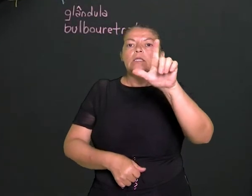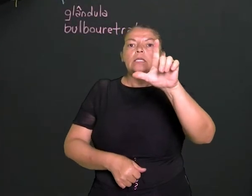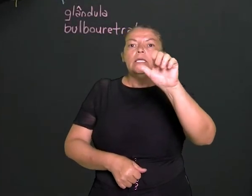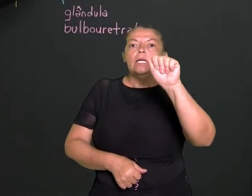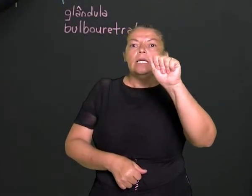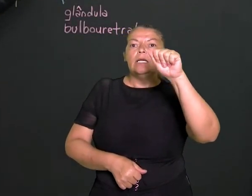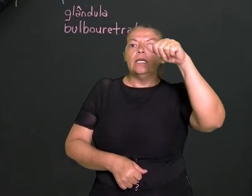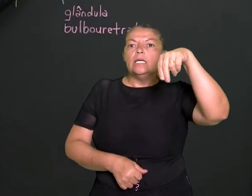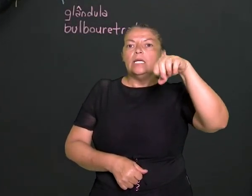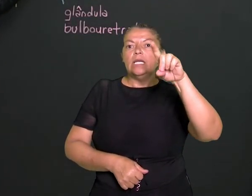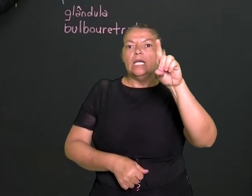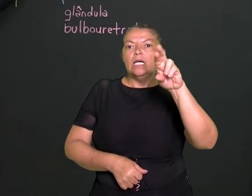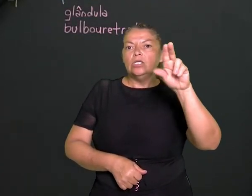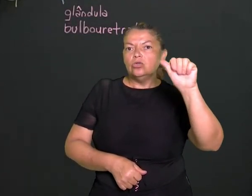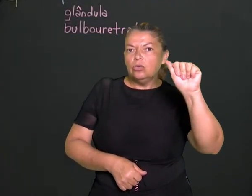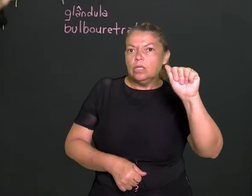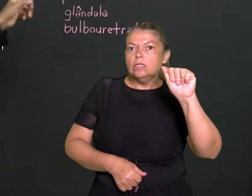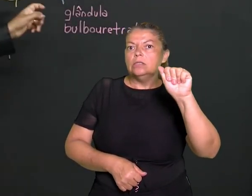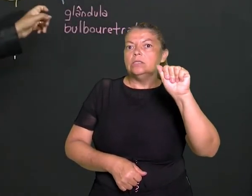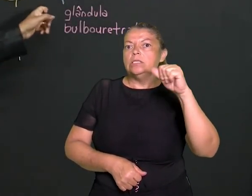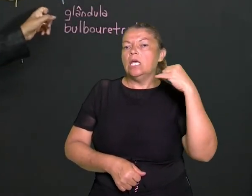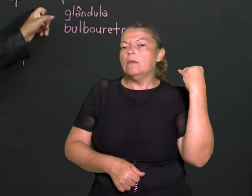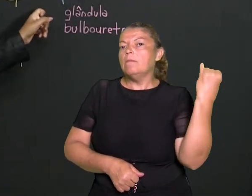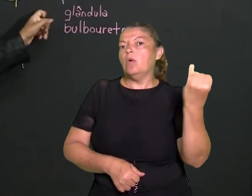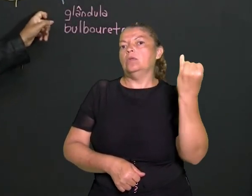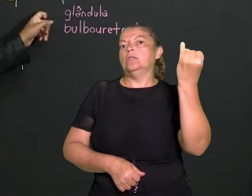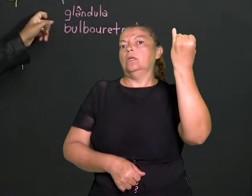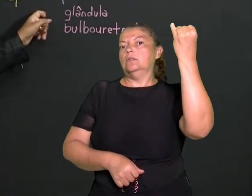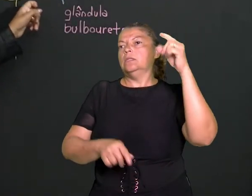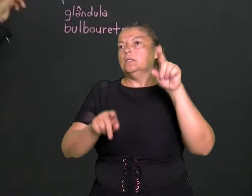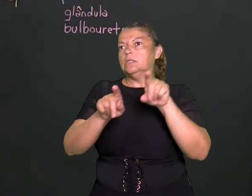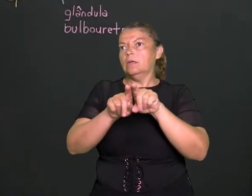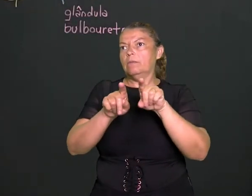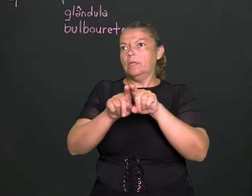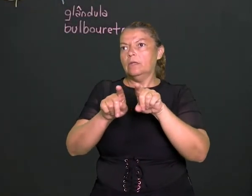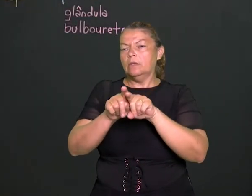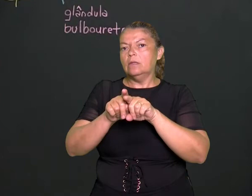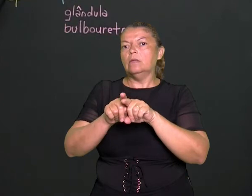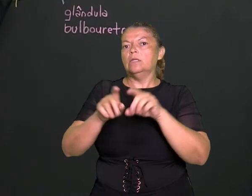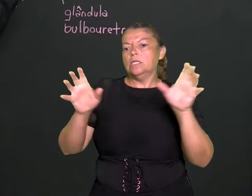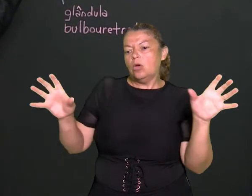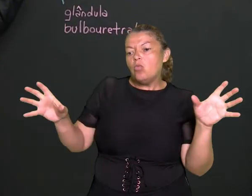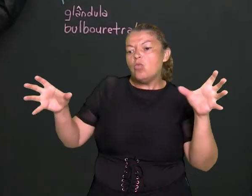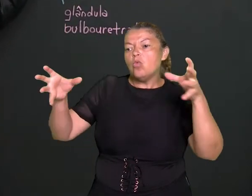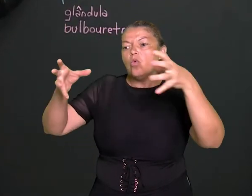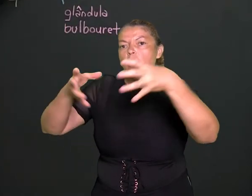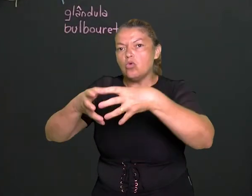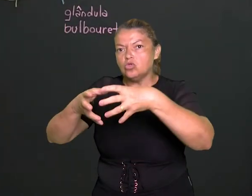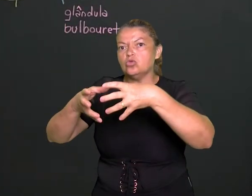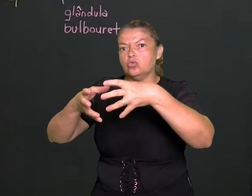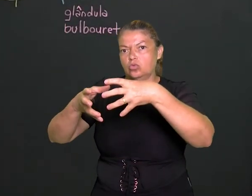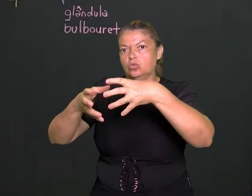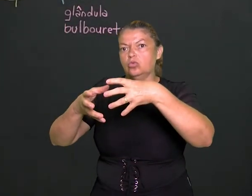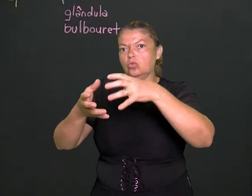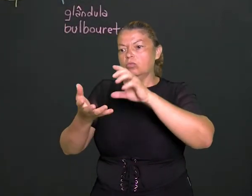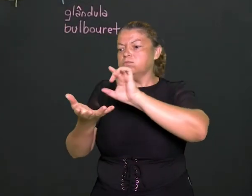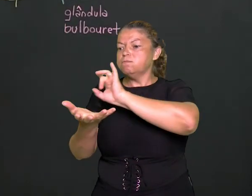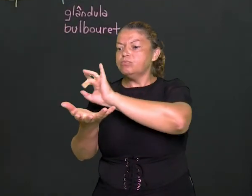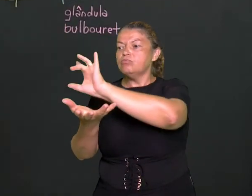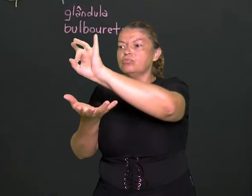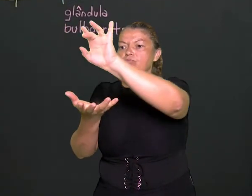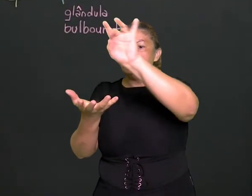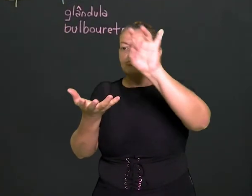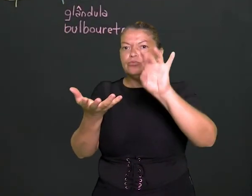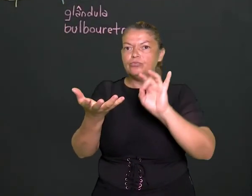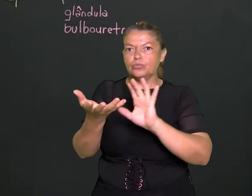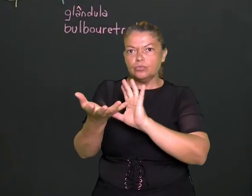glândulas, vesícula seminal, próstata e da glândula bulbo-uretral, do papel aí do canal deferente e